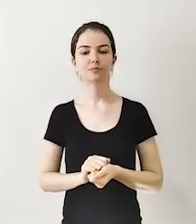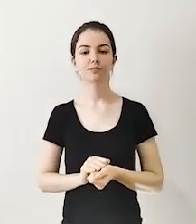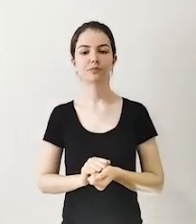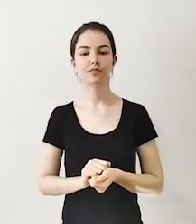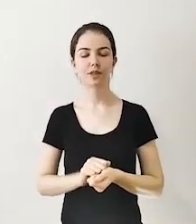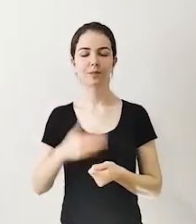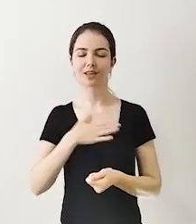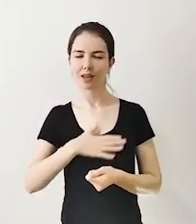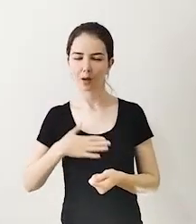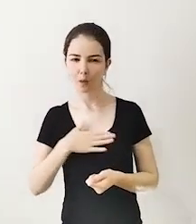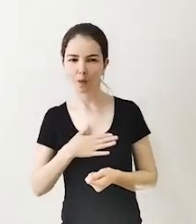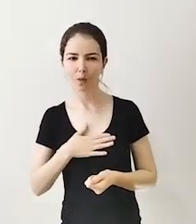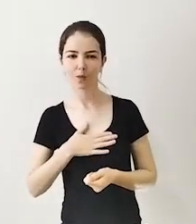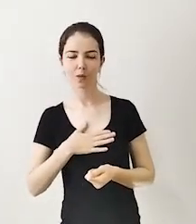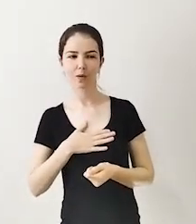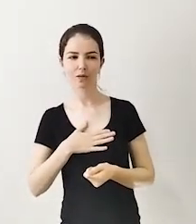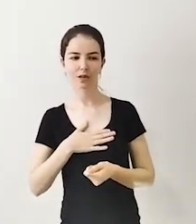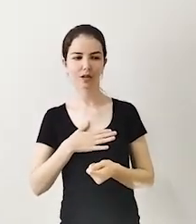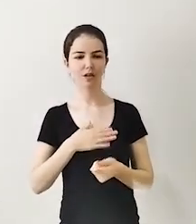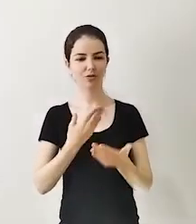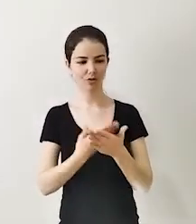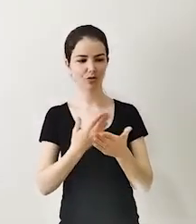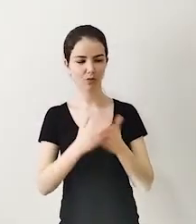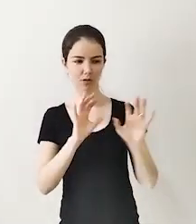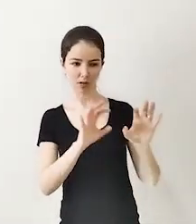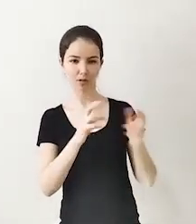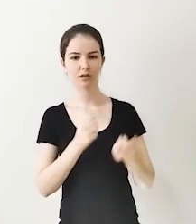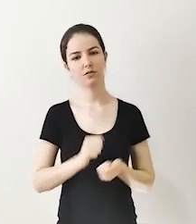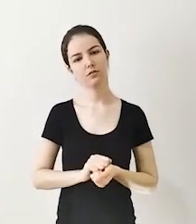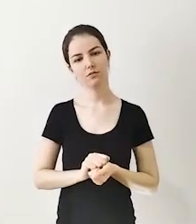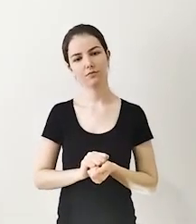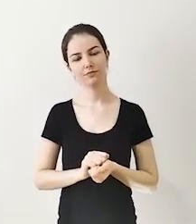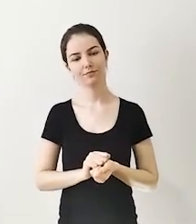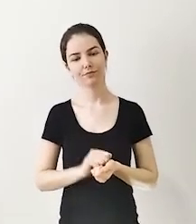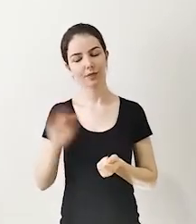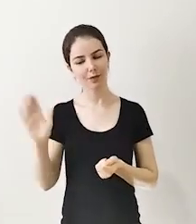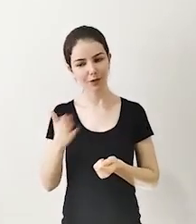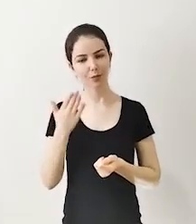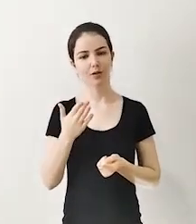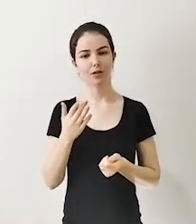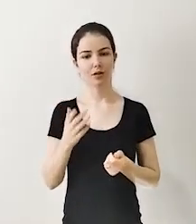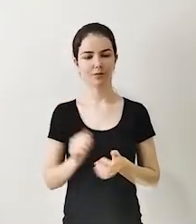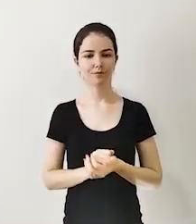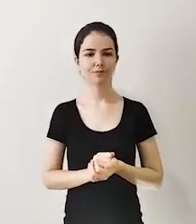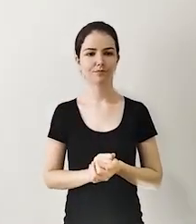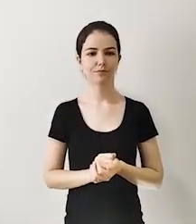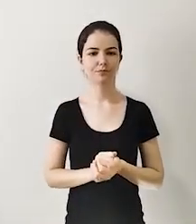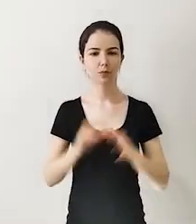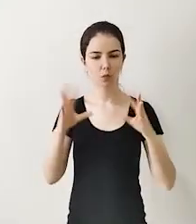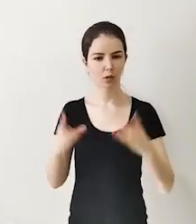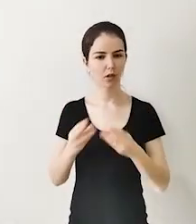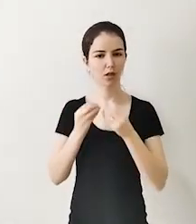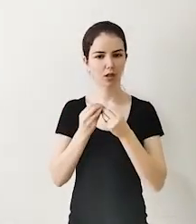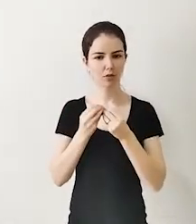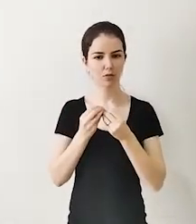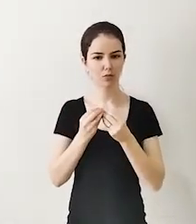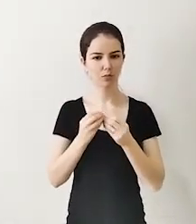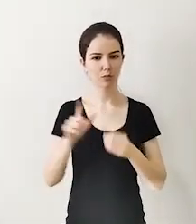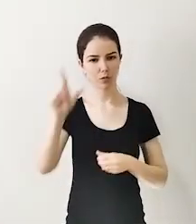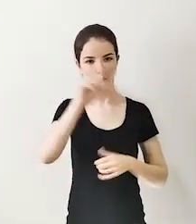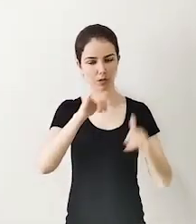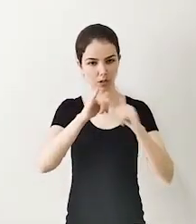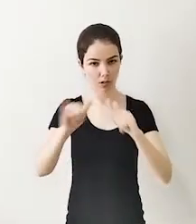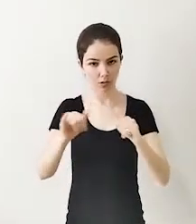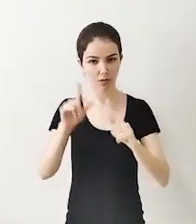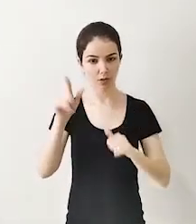para quem gosta de estudar, né, com mapas mentais, enfim. Então, vamos lá, vamos recapitular a aula de hoje. O quinhentismo a gente já entendeu,